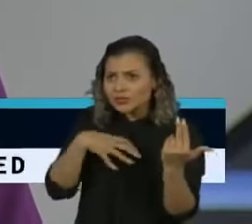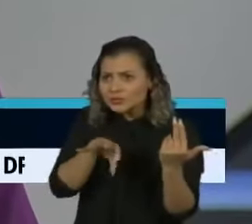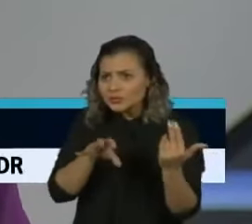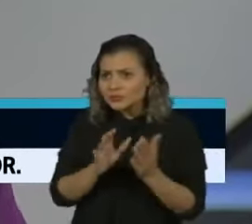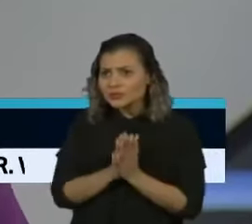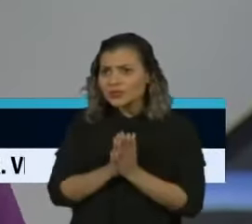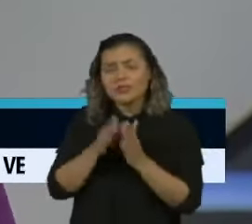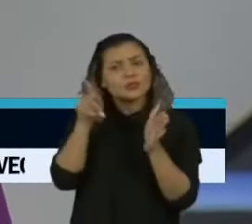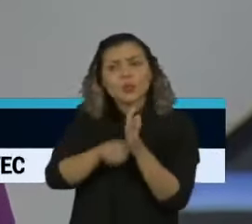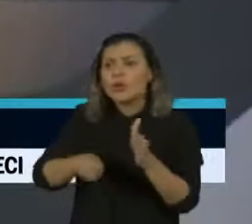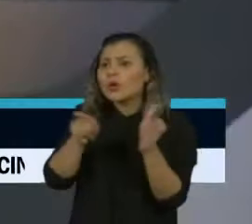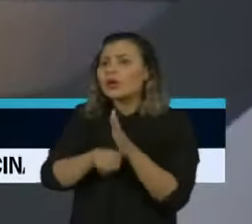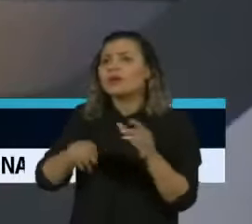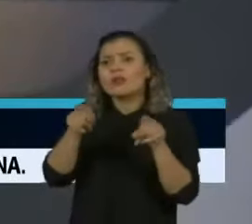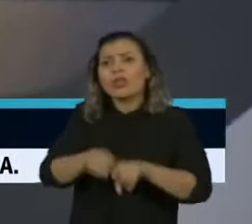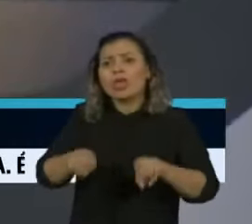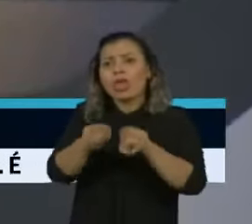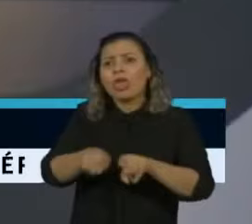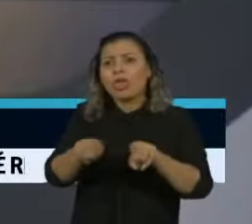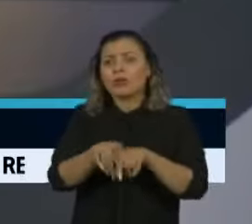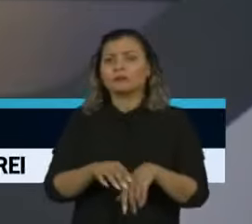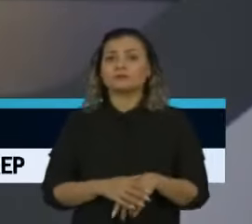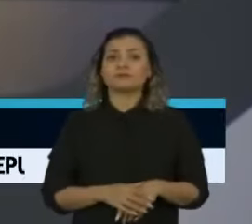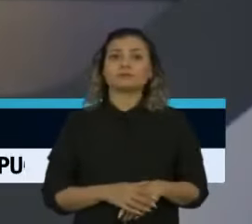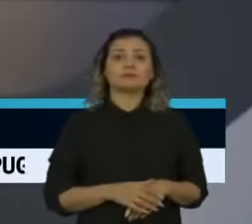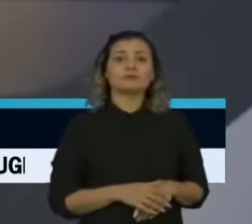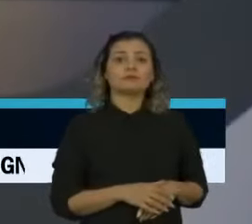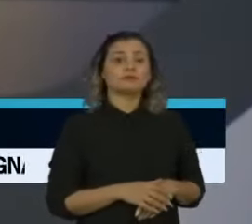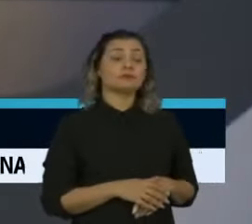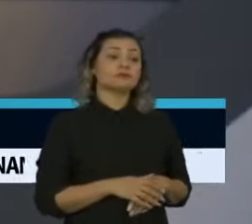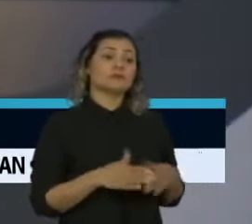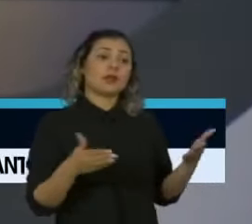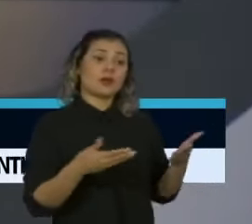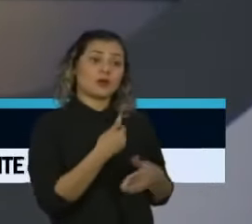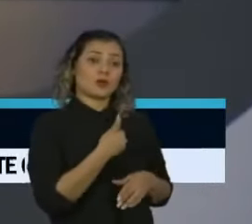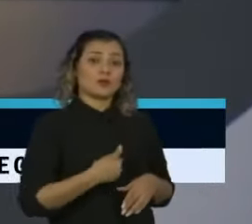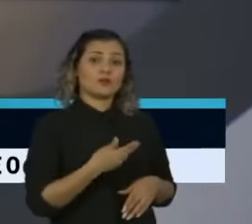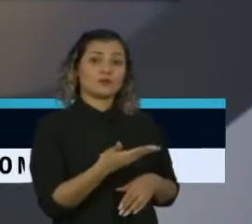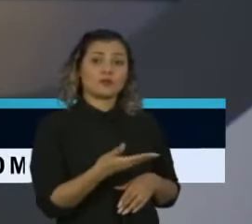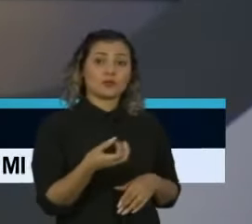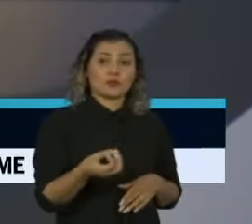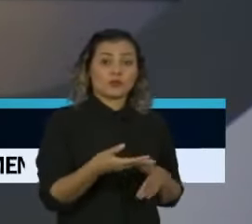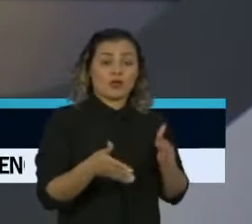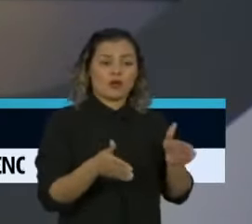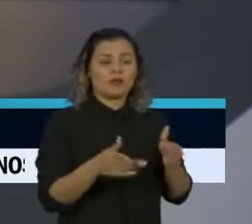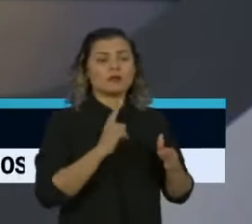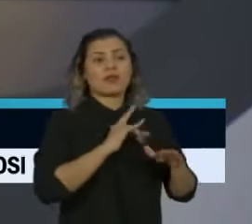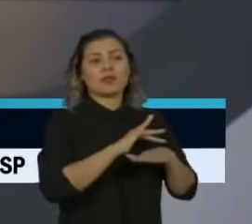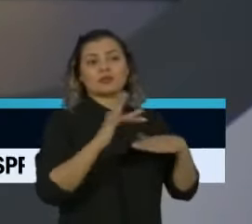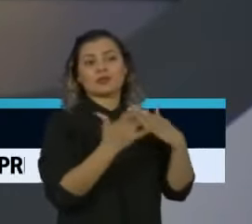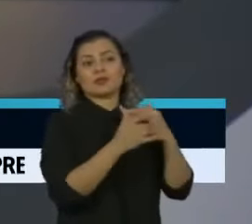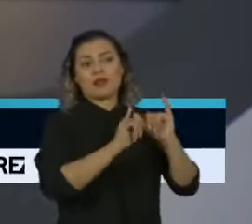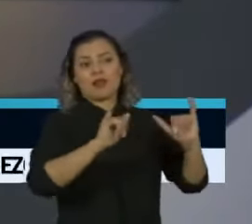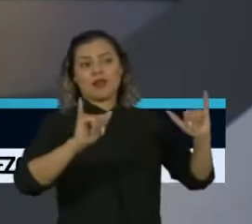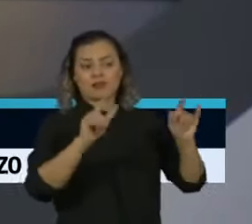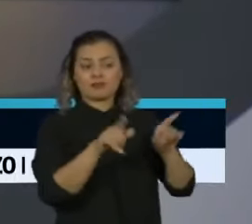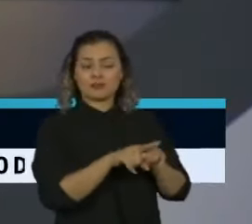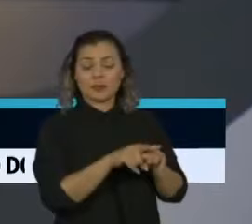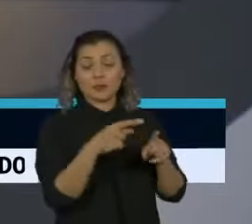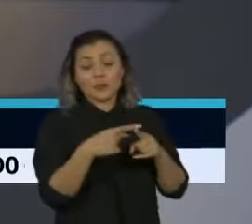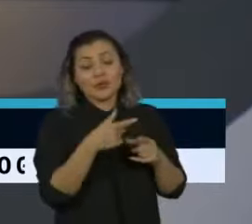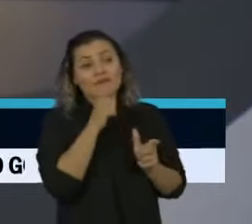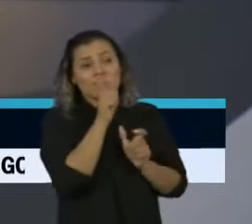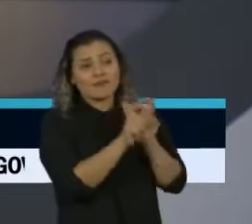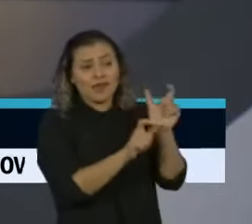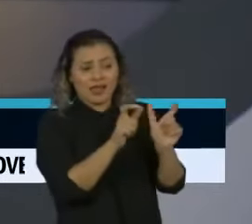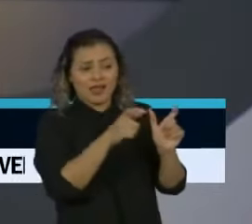essa frequência? Eu acho que o atual governo, você tem também o papel das redes sociais, né? Porque esse tipo de